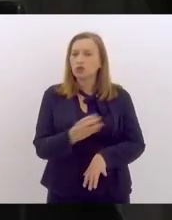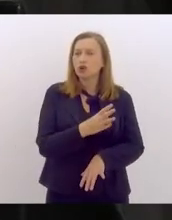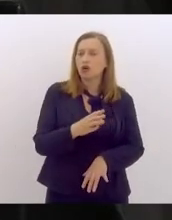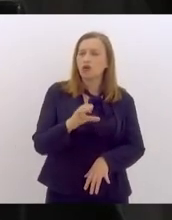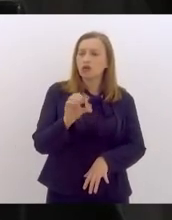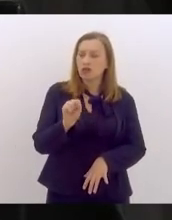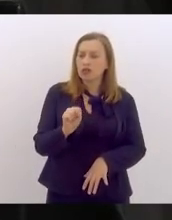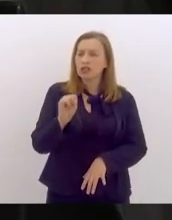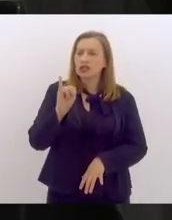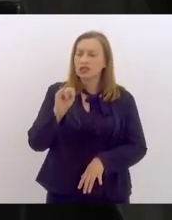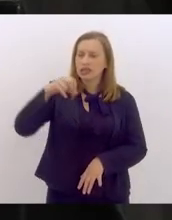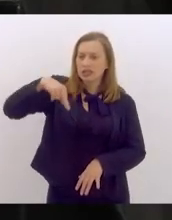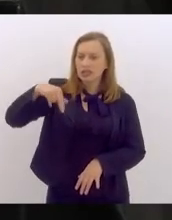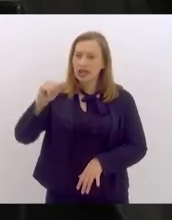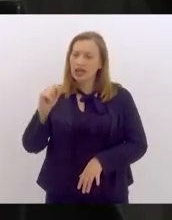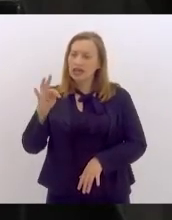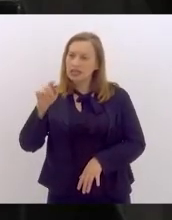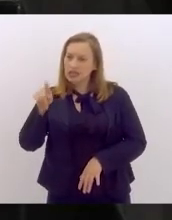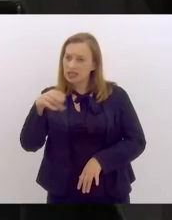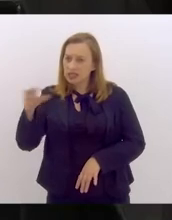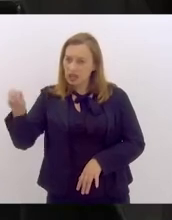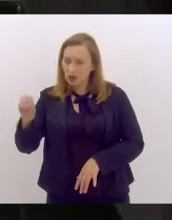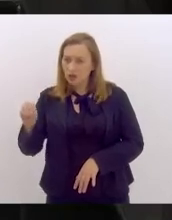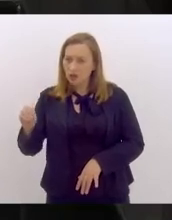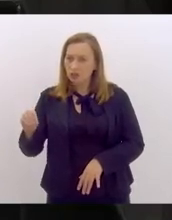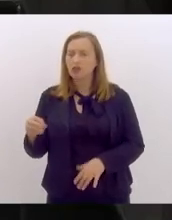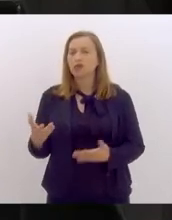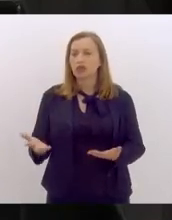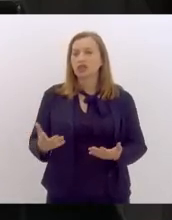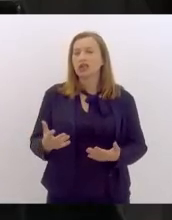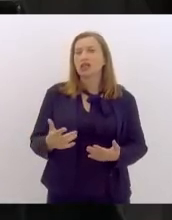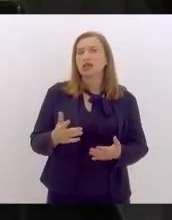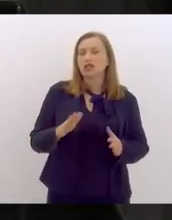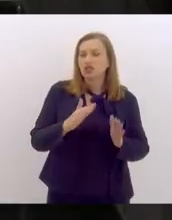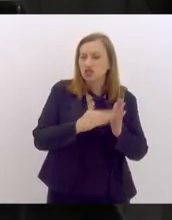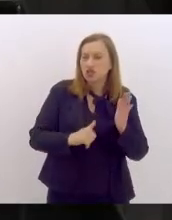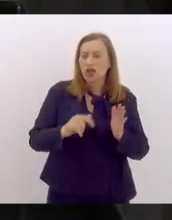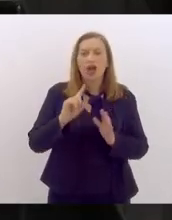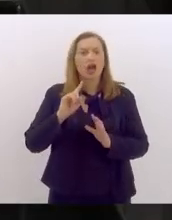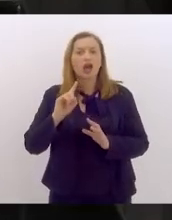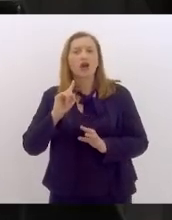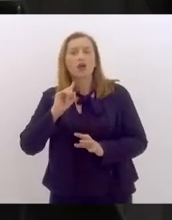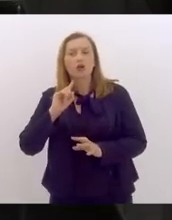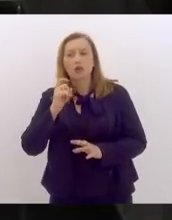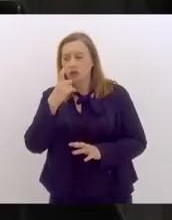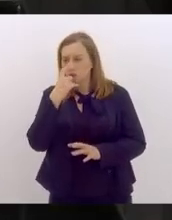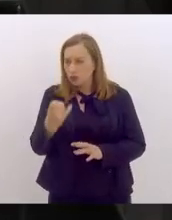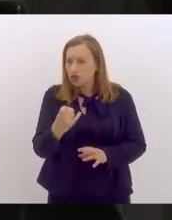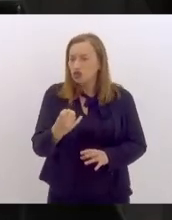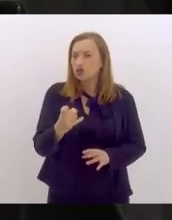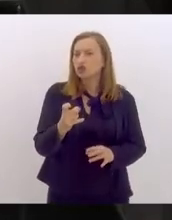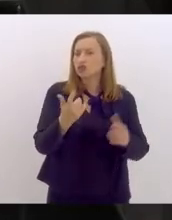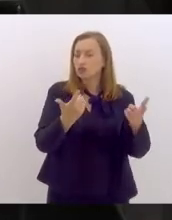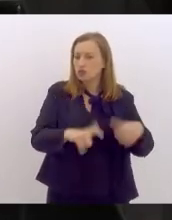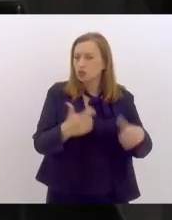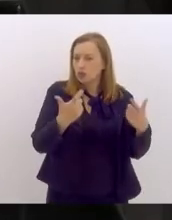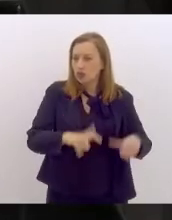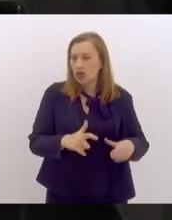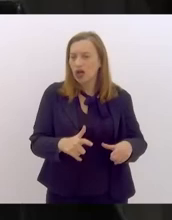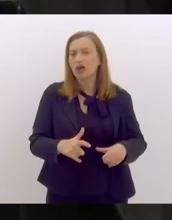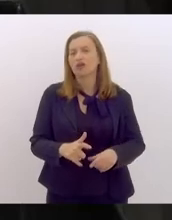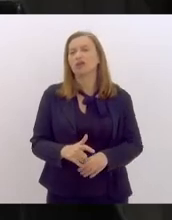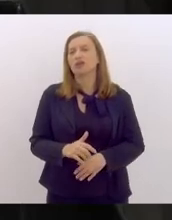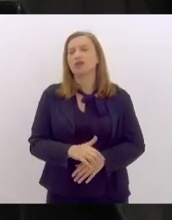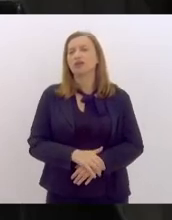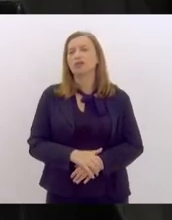se se as vias férreas deixarem de ser vazadouro de lixo se com tiver as construções irregulares na beira da